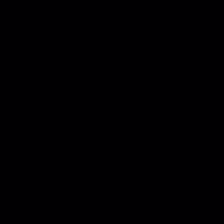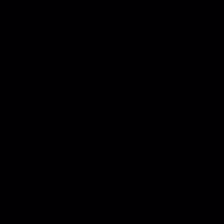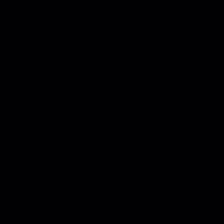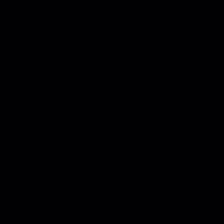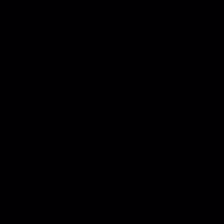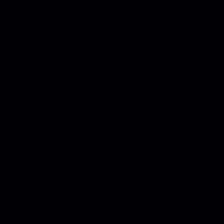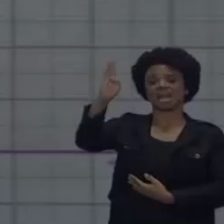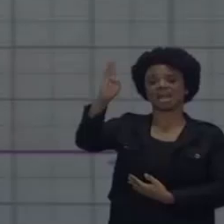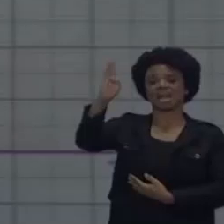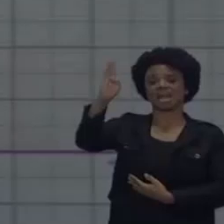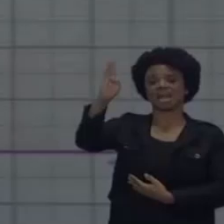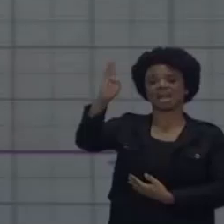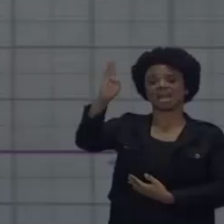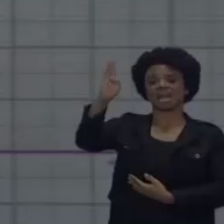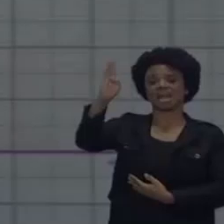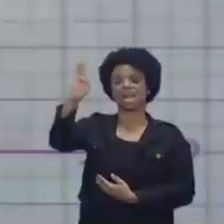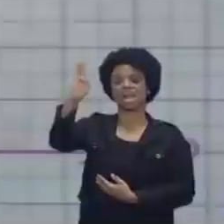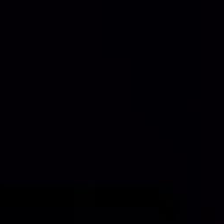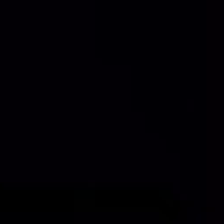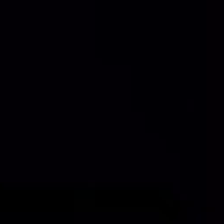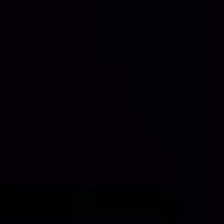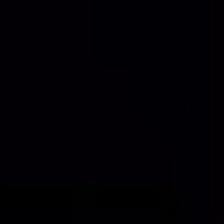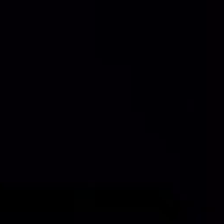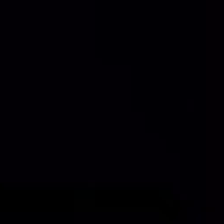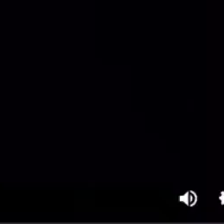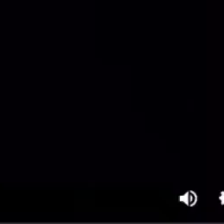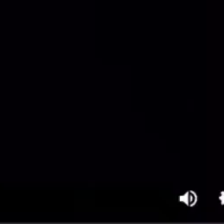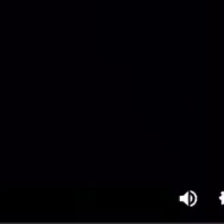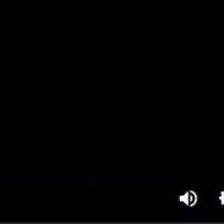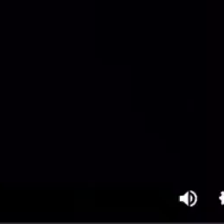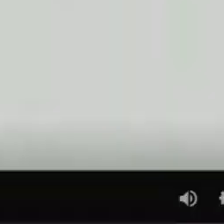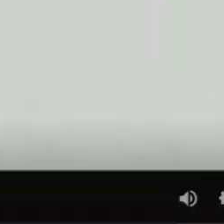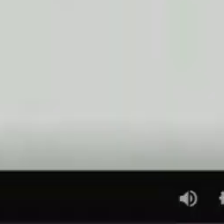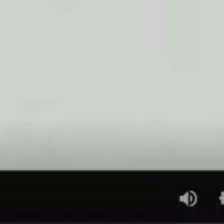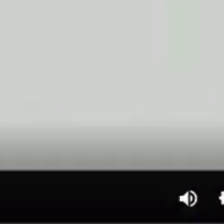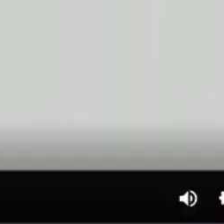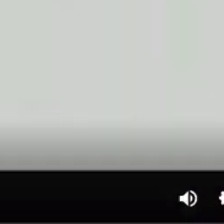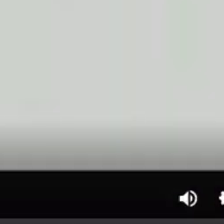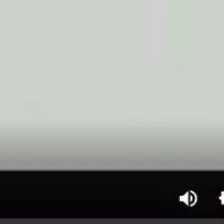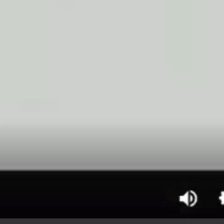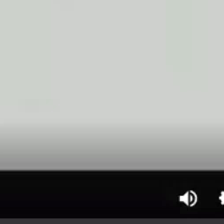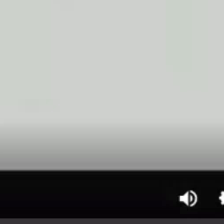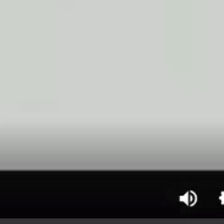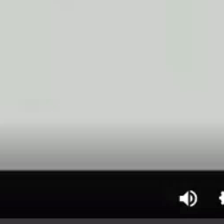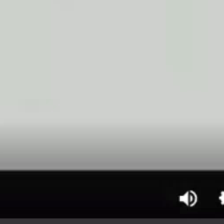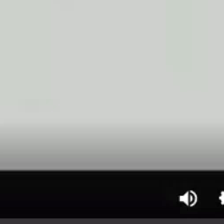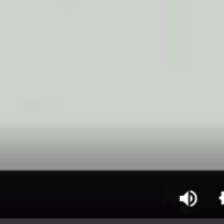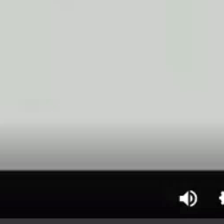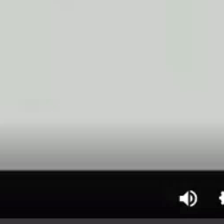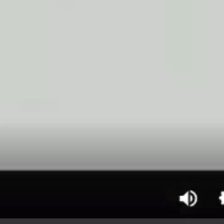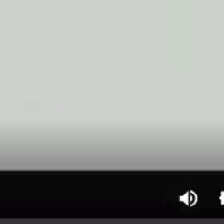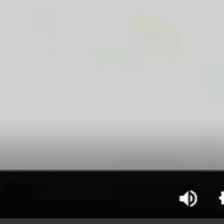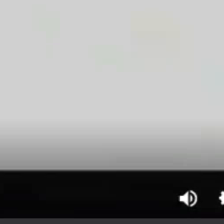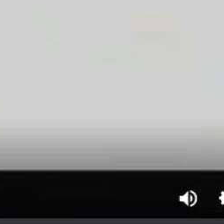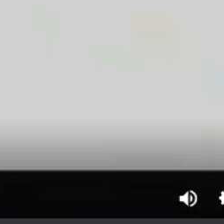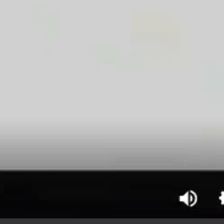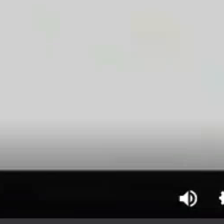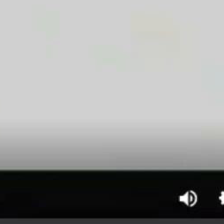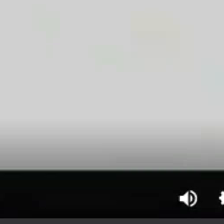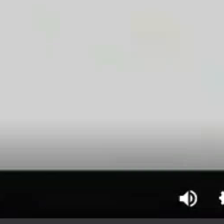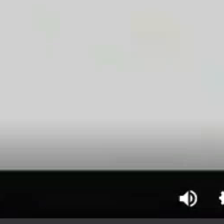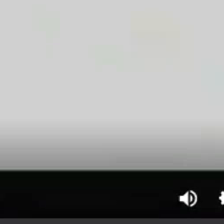Tem aqui a videoaula 1, que é essa aula do movimento retilíneo. Então, é 49